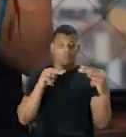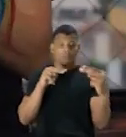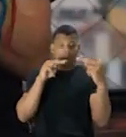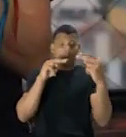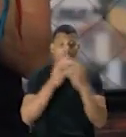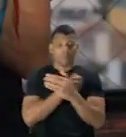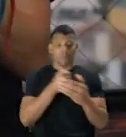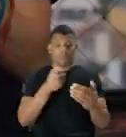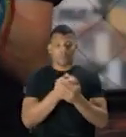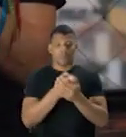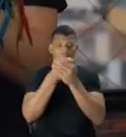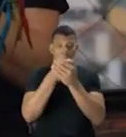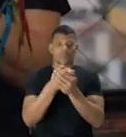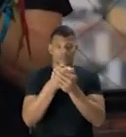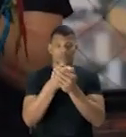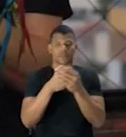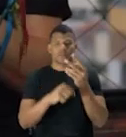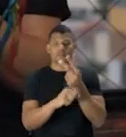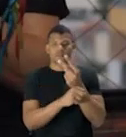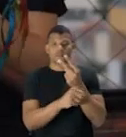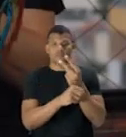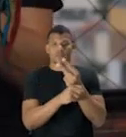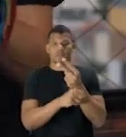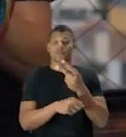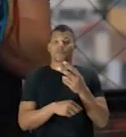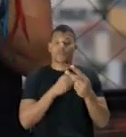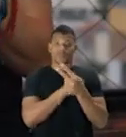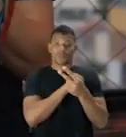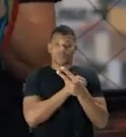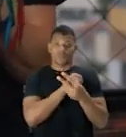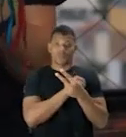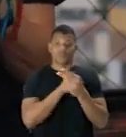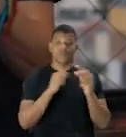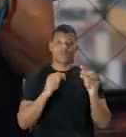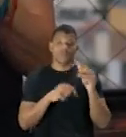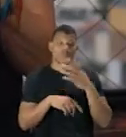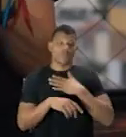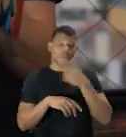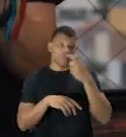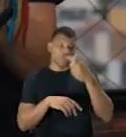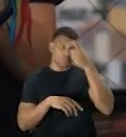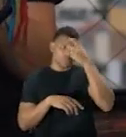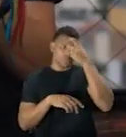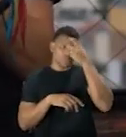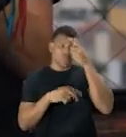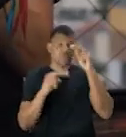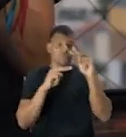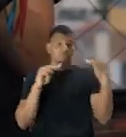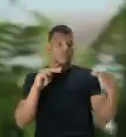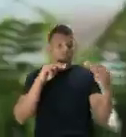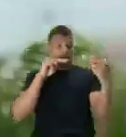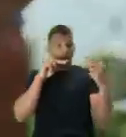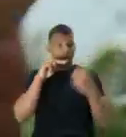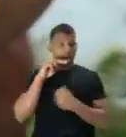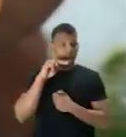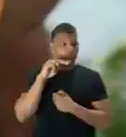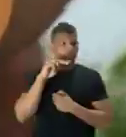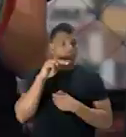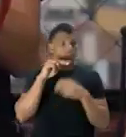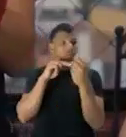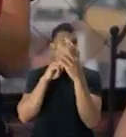protegeu. Assim como o meu olho dá conselho quando eu olho no olhar de um